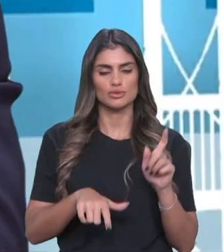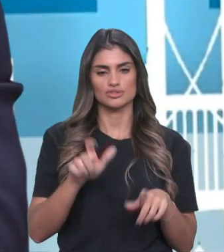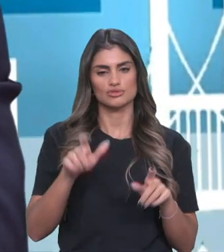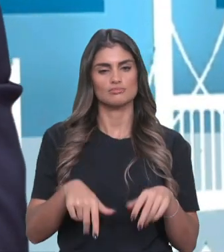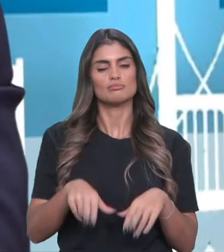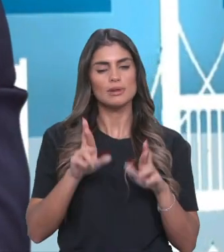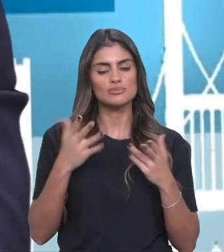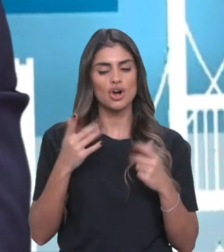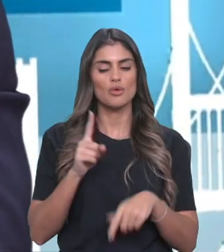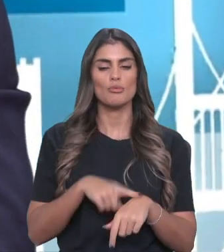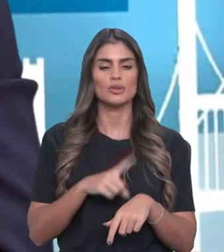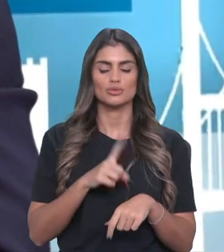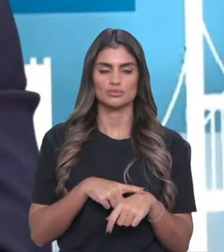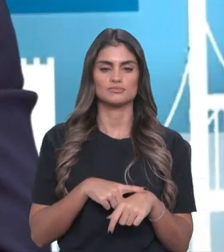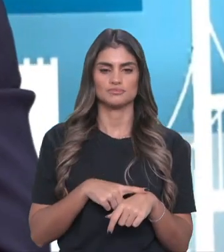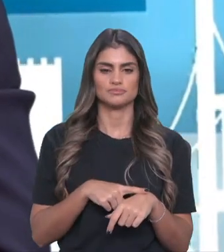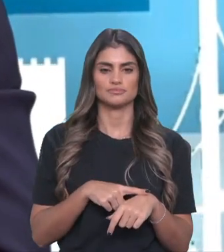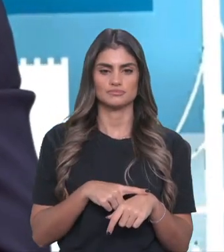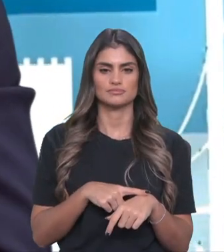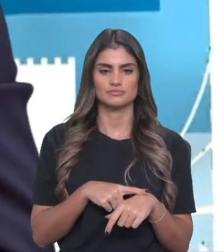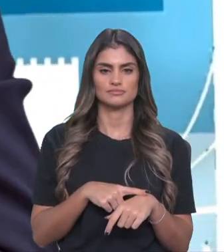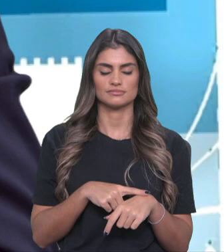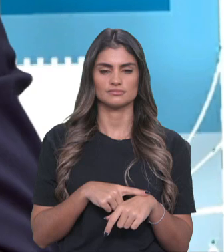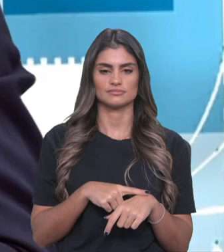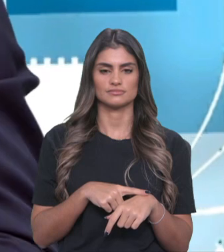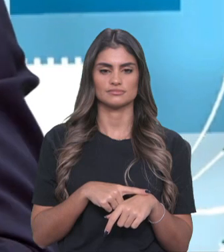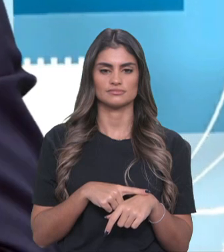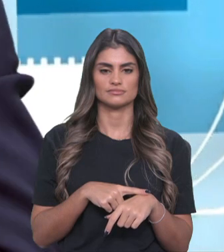este momento significativo